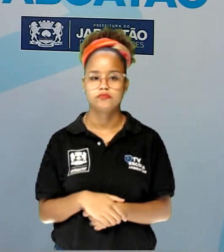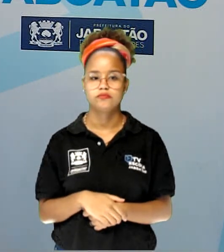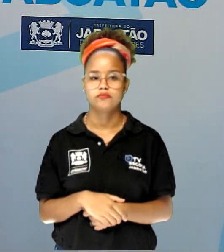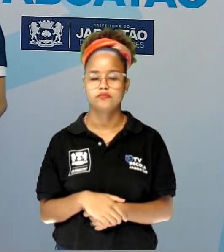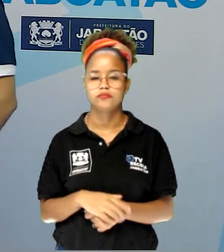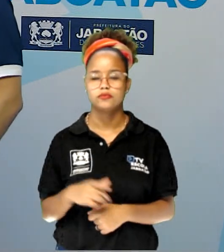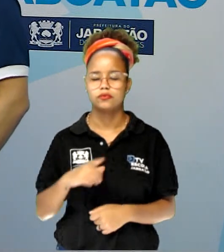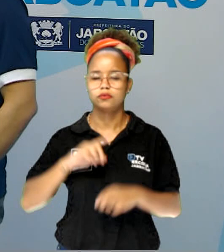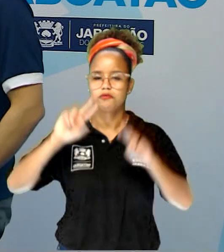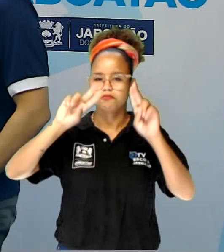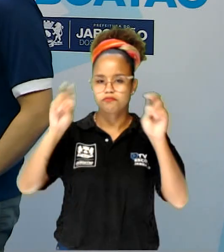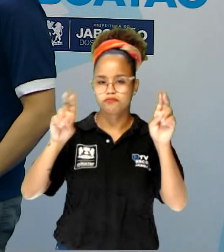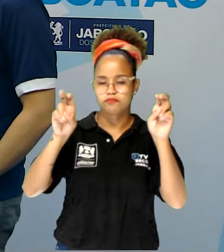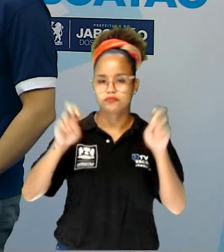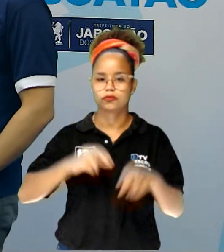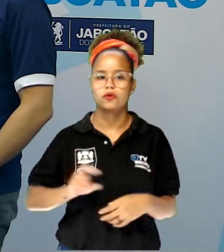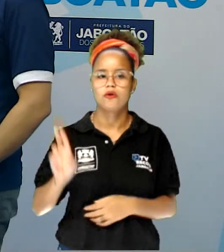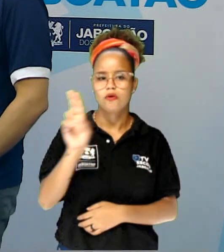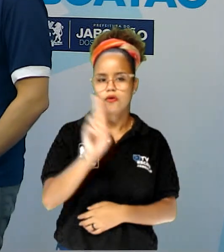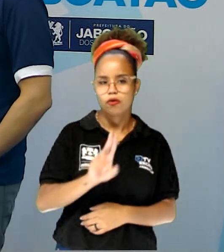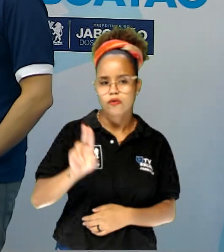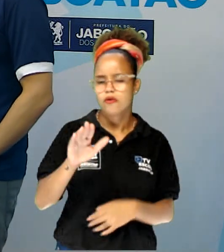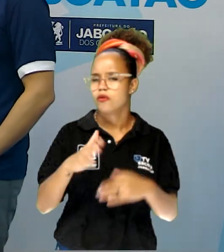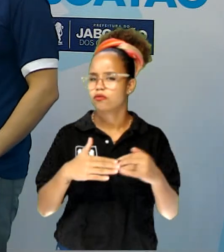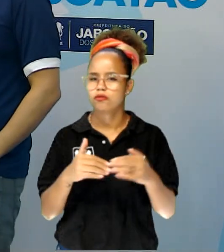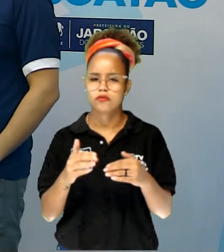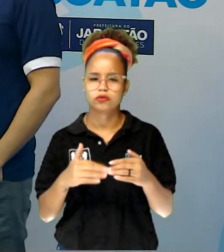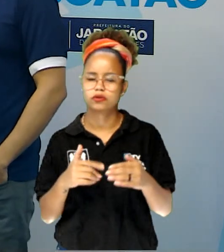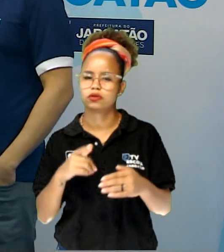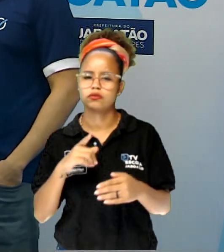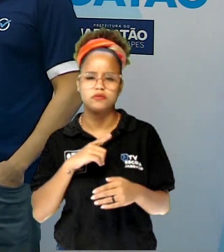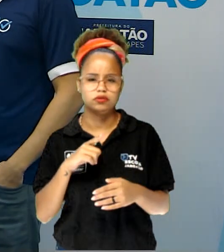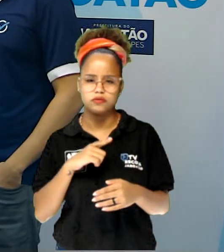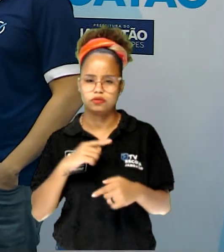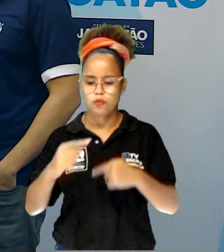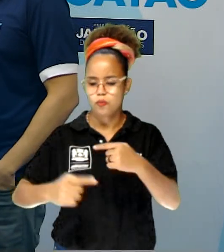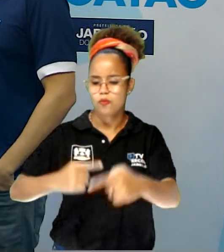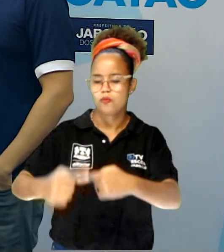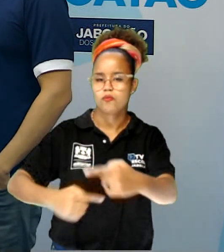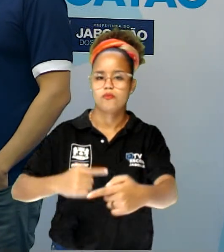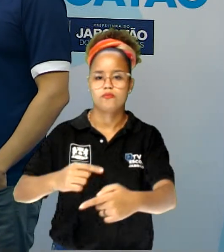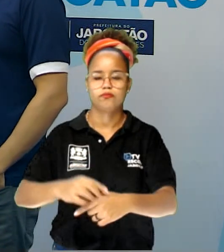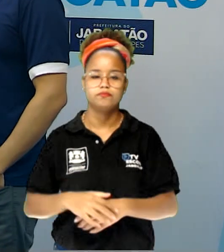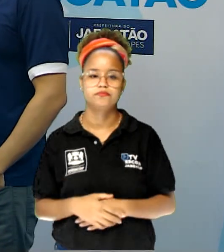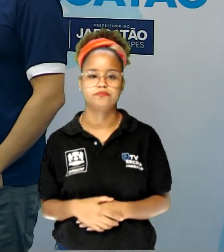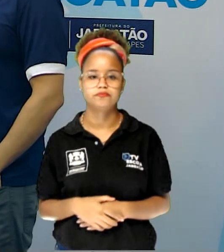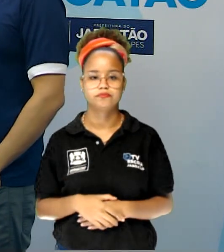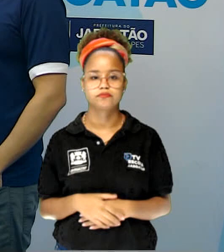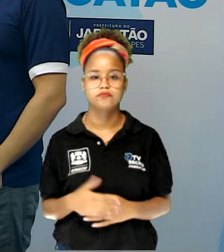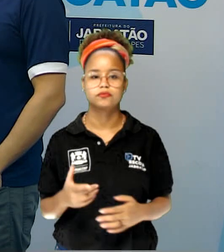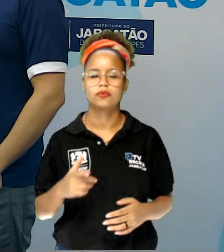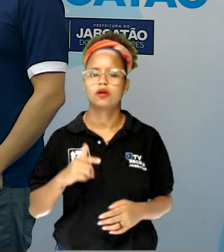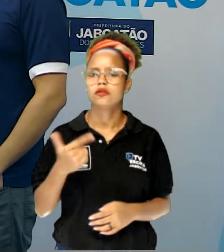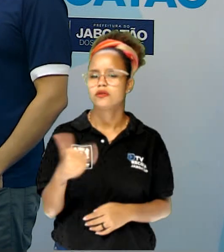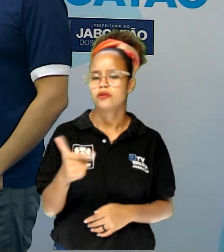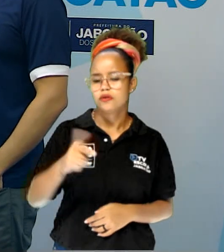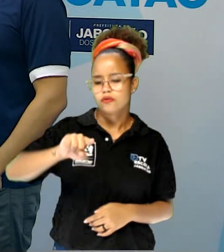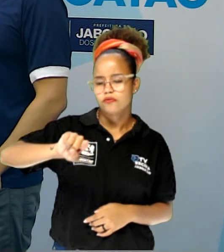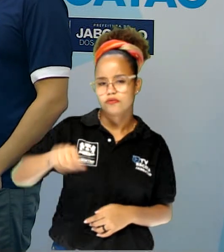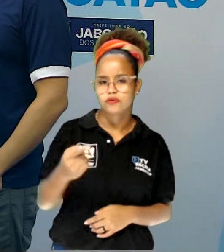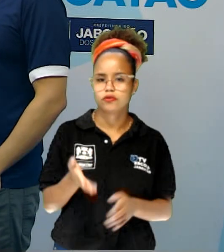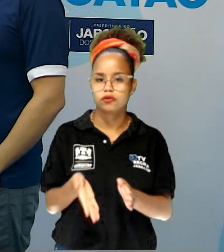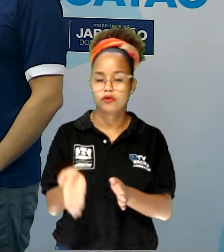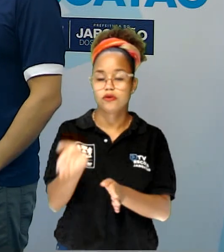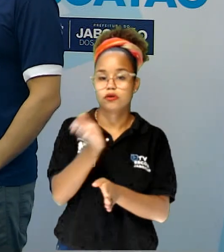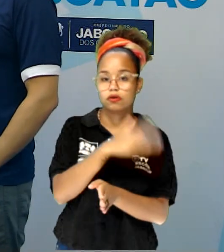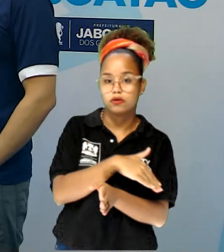abre aspas, usa-se qualquer coisa que role, fecha aspas. A ausência de vírgula antes do